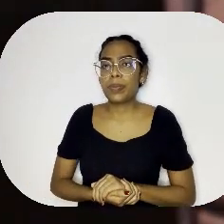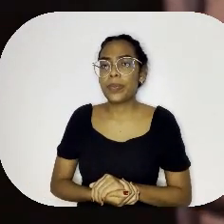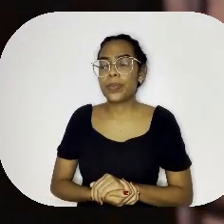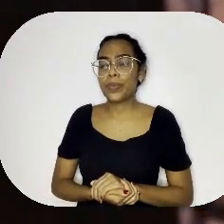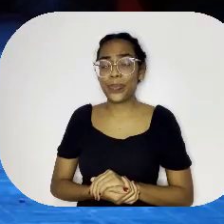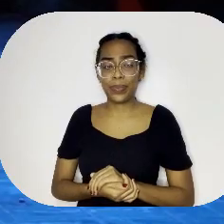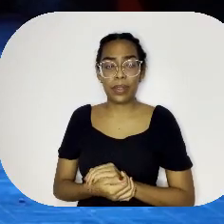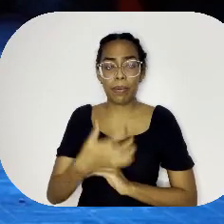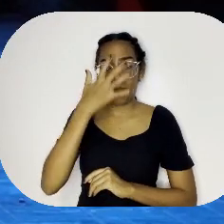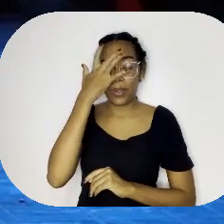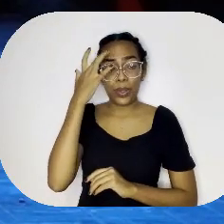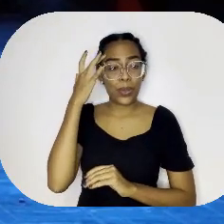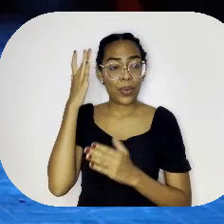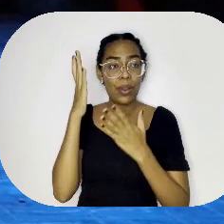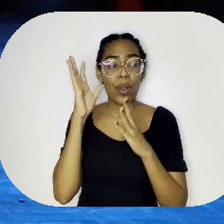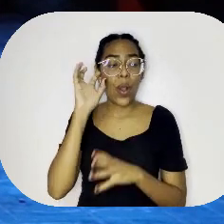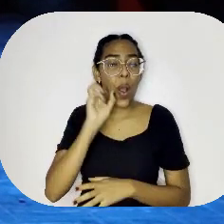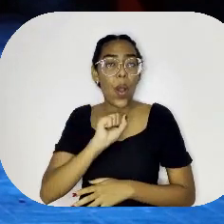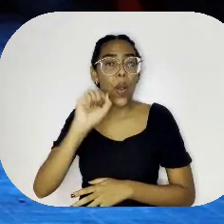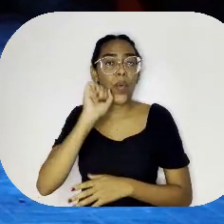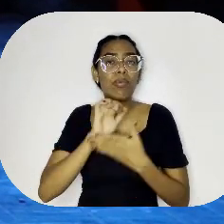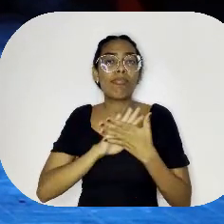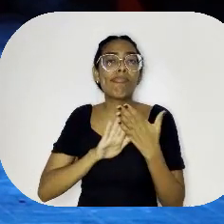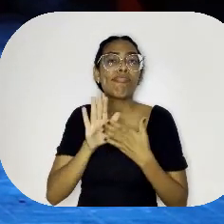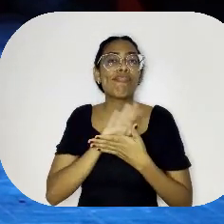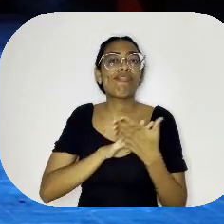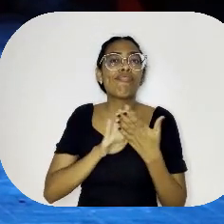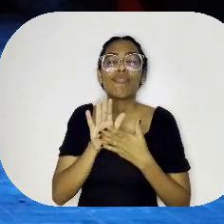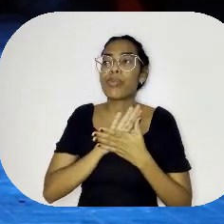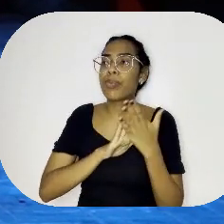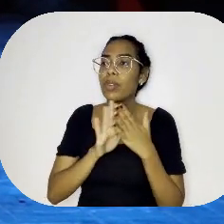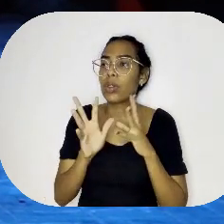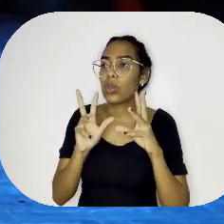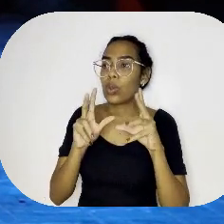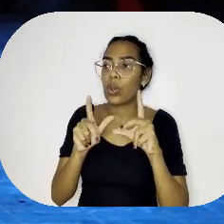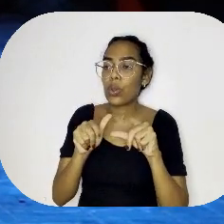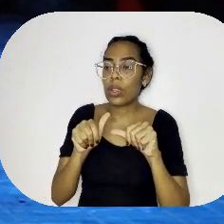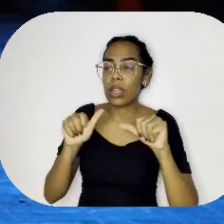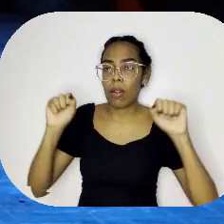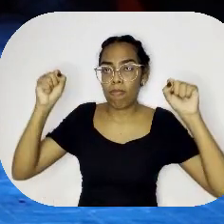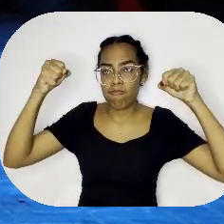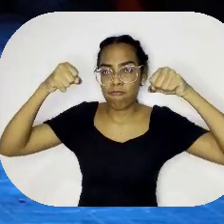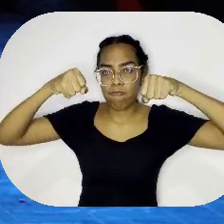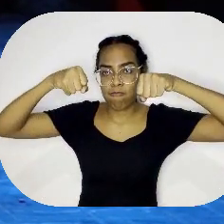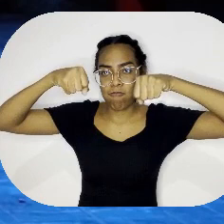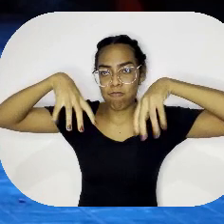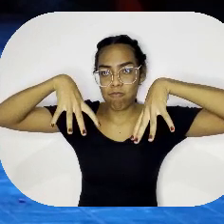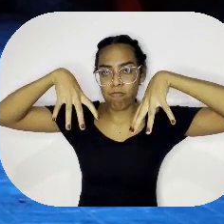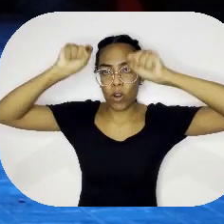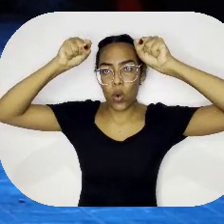que ninguém ouviu no teatro, e as luzes todas se apagam.